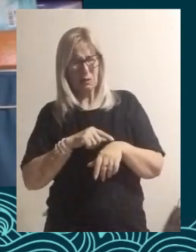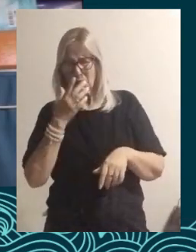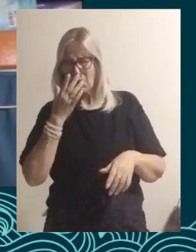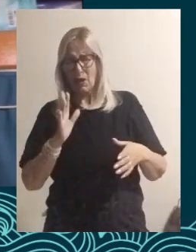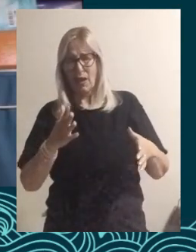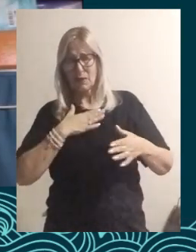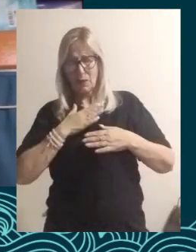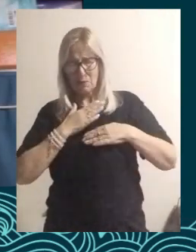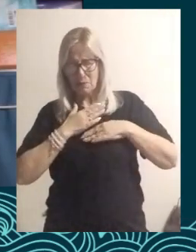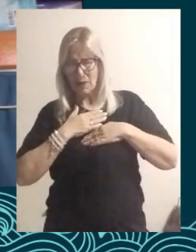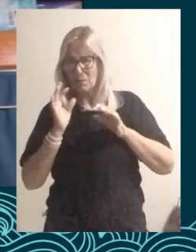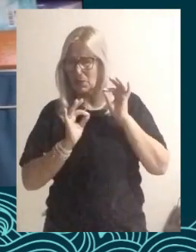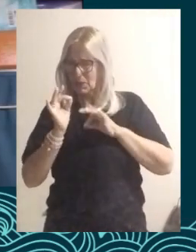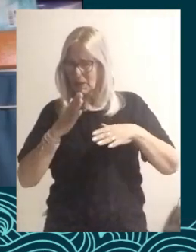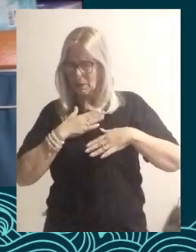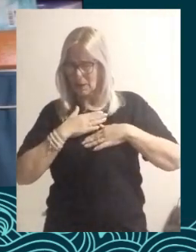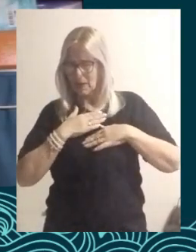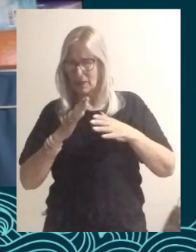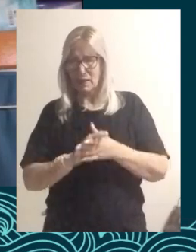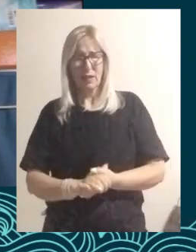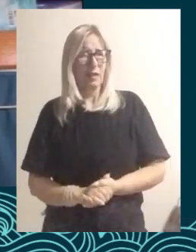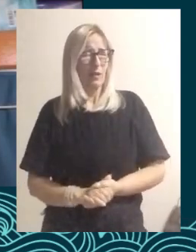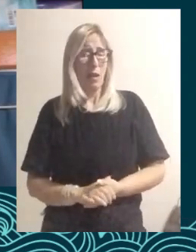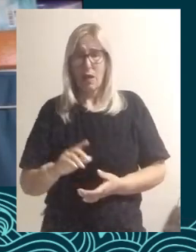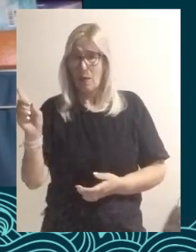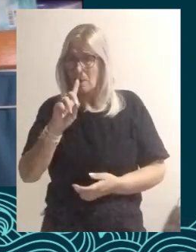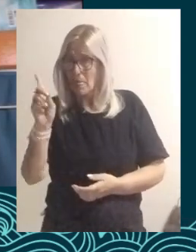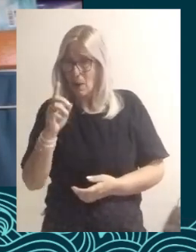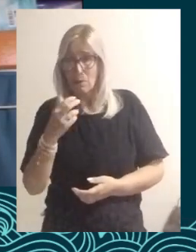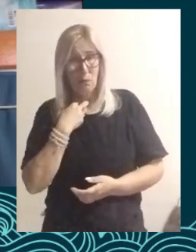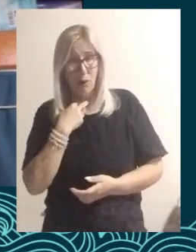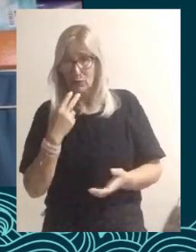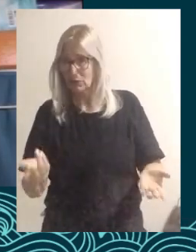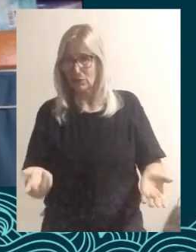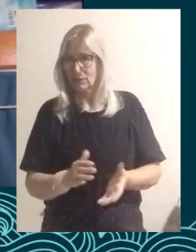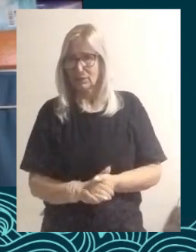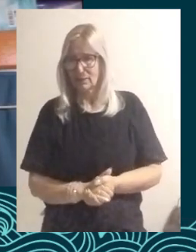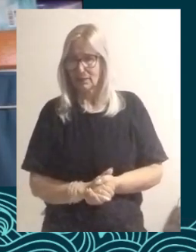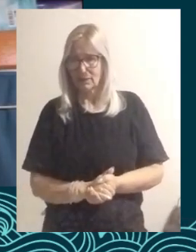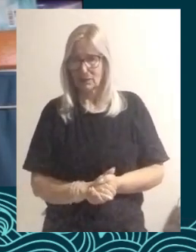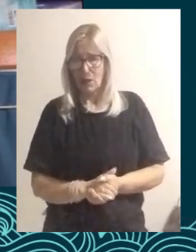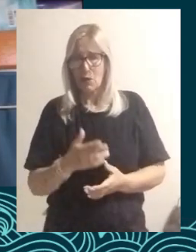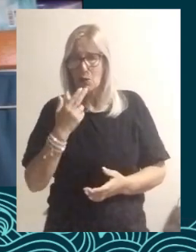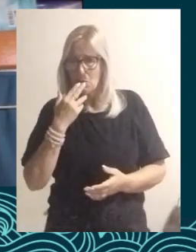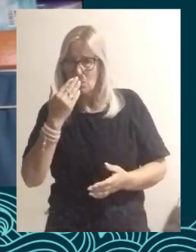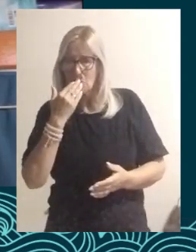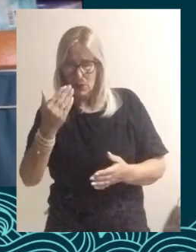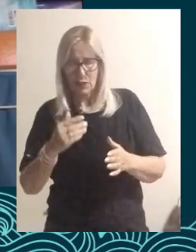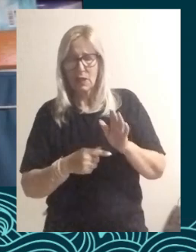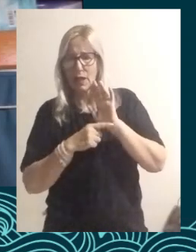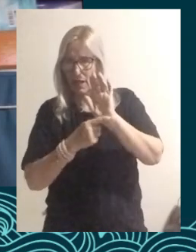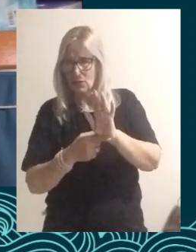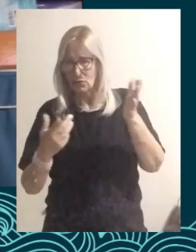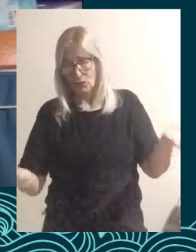só momentos chatos. Eu quero ter um tempo para mim. Eu preciso me organizar para isso. Nem que eu tenha que dizer não para os outros, nem que eu tenha